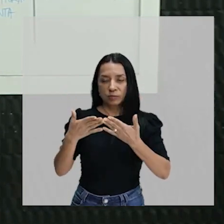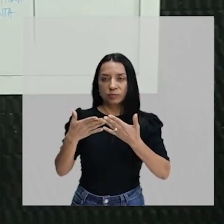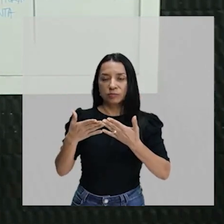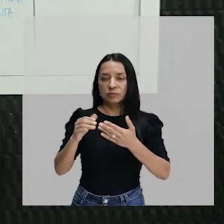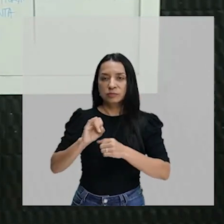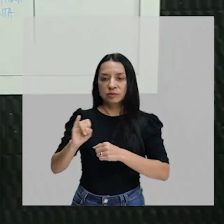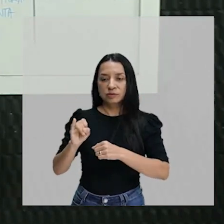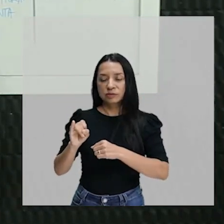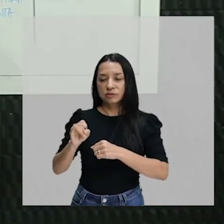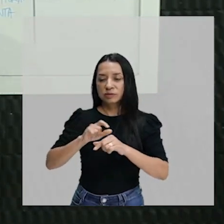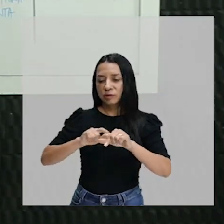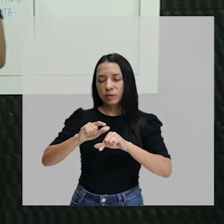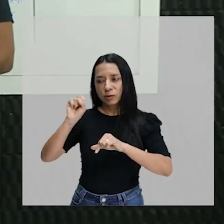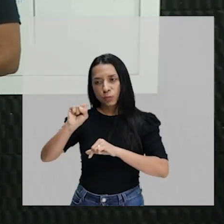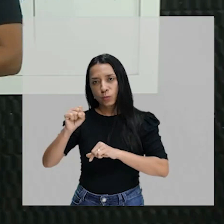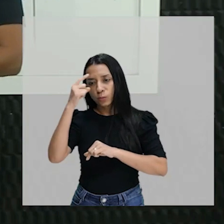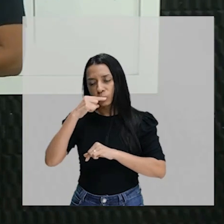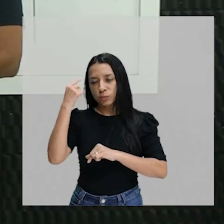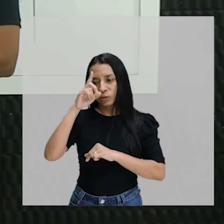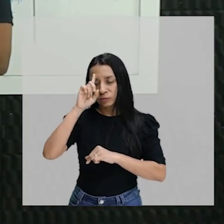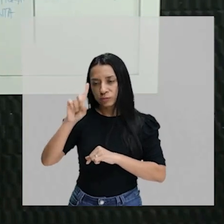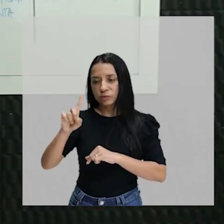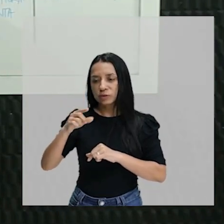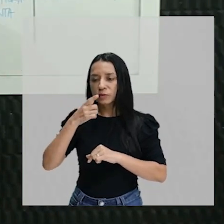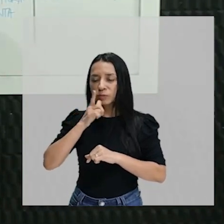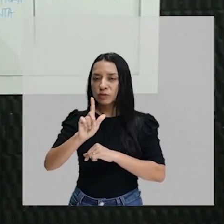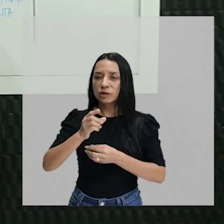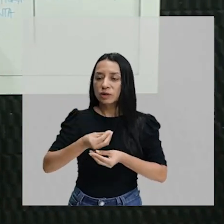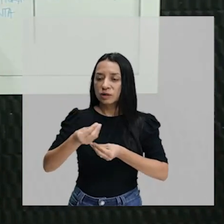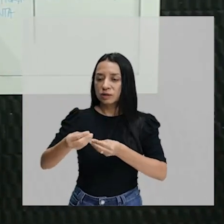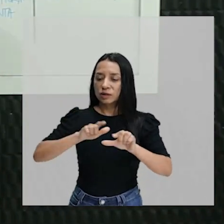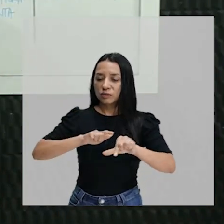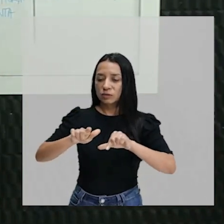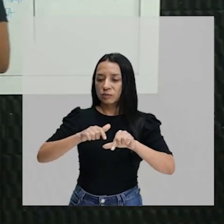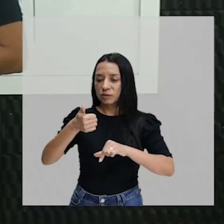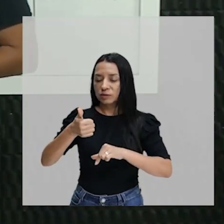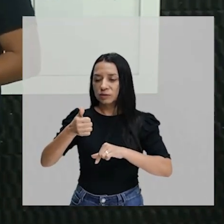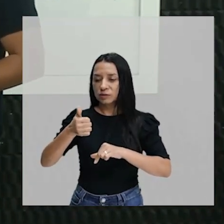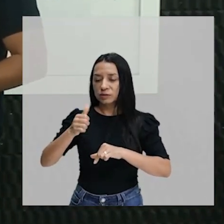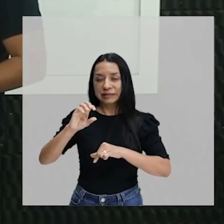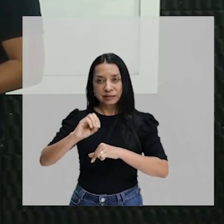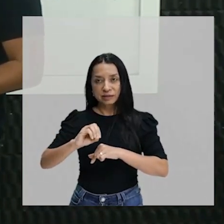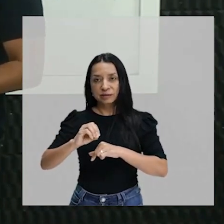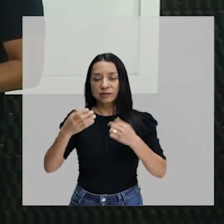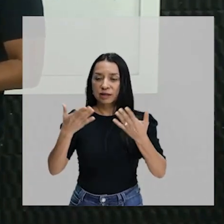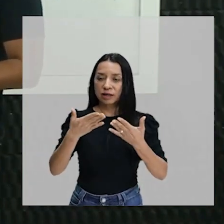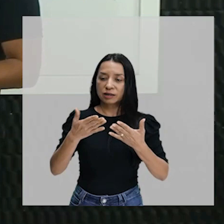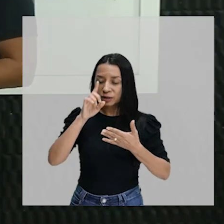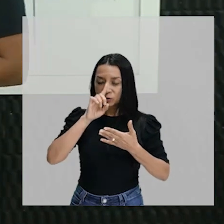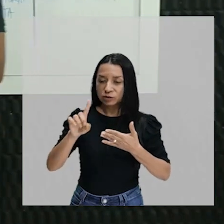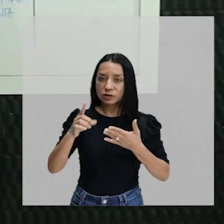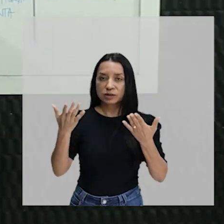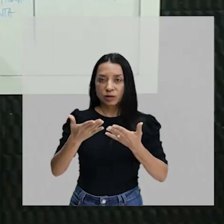se trabalhando 8 horas por dia tu conseguia entregar aquele trabalho em 10 se você passa a trabalhar